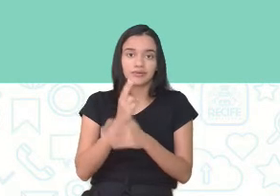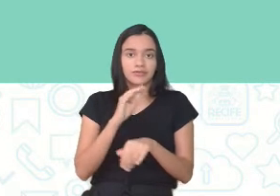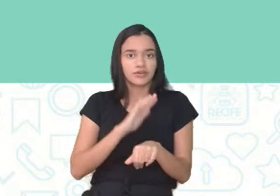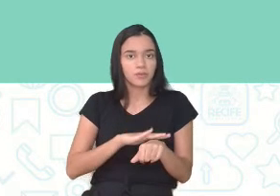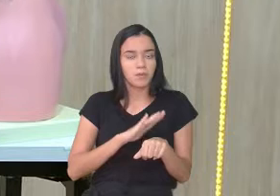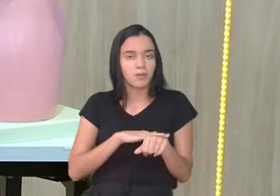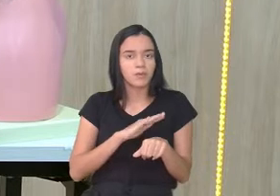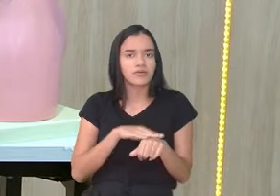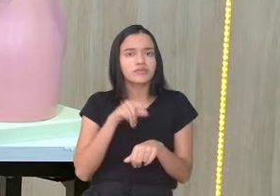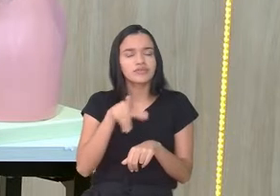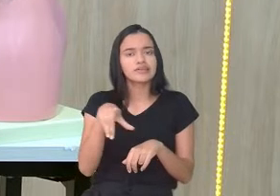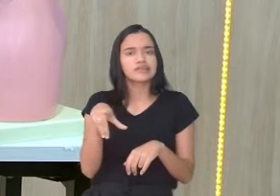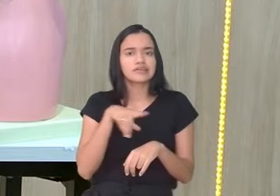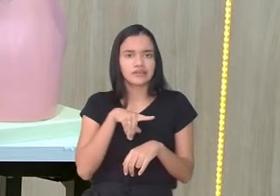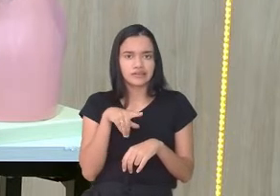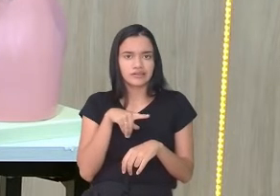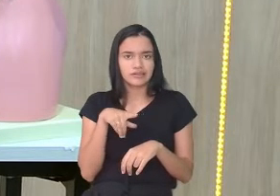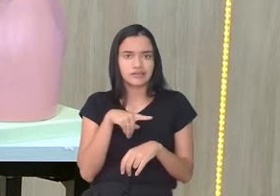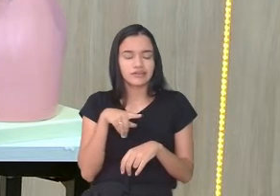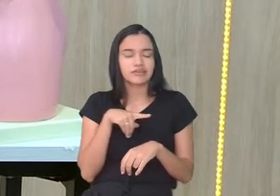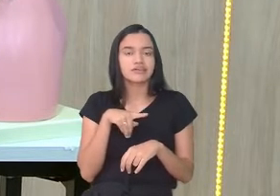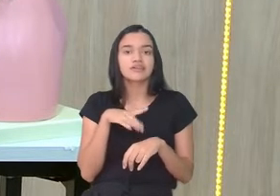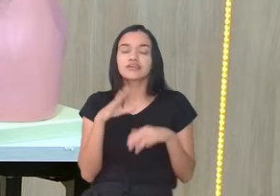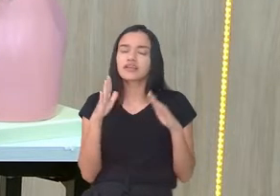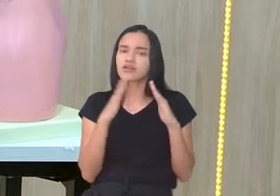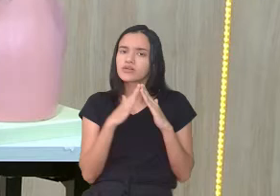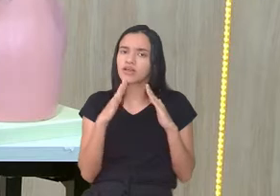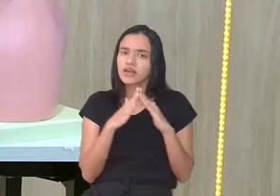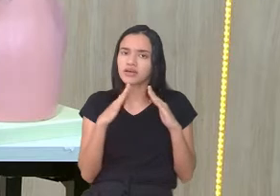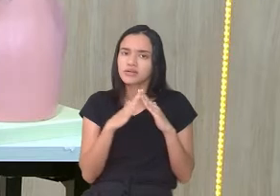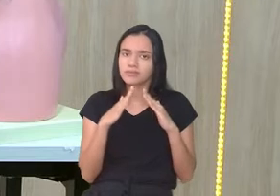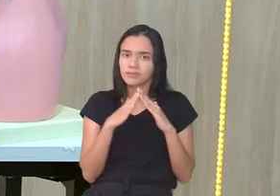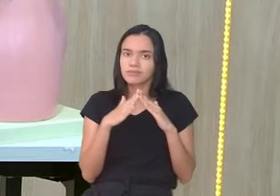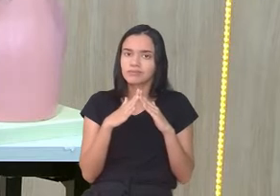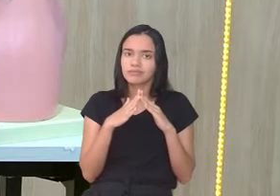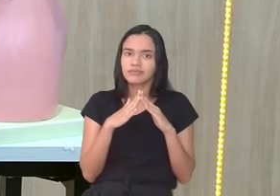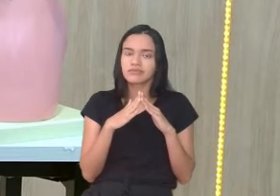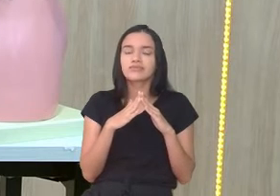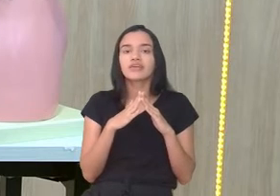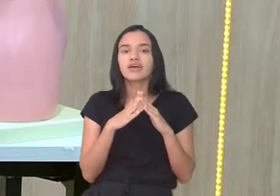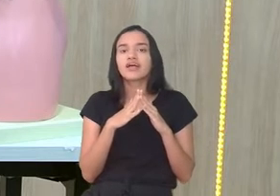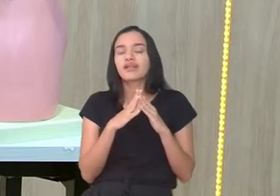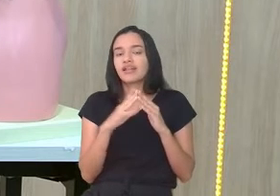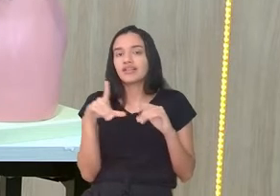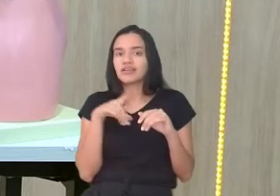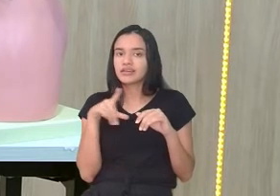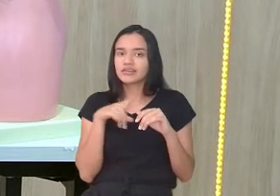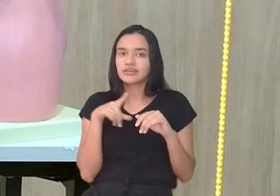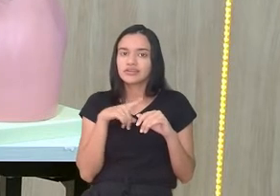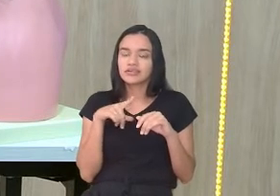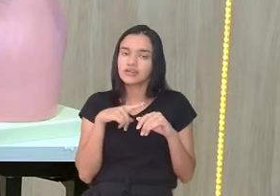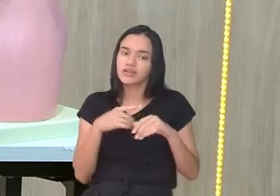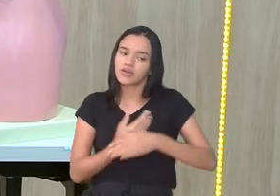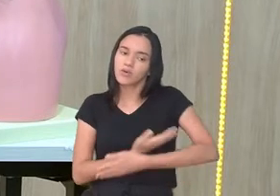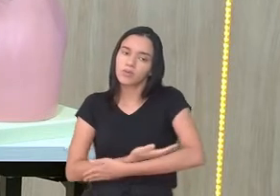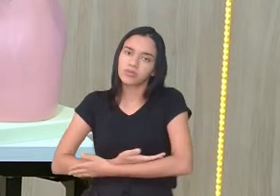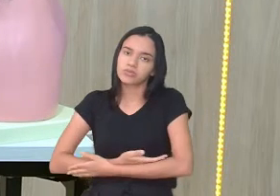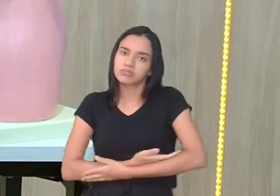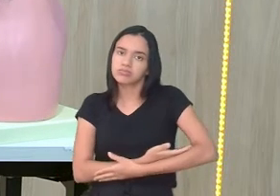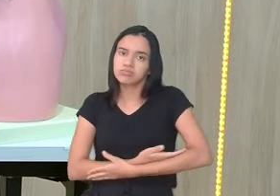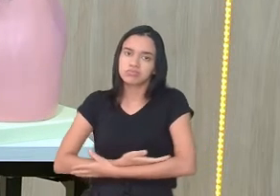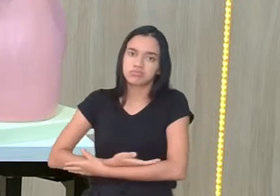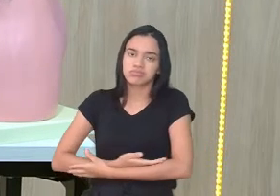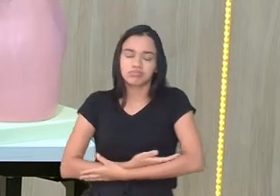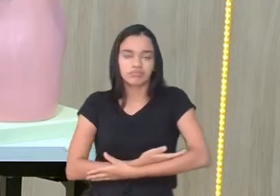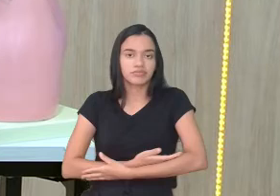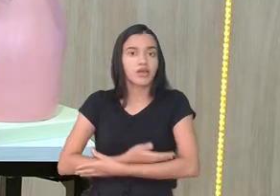momento, você tem que estar, a sua casa já deve estar voltada a esse ser que está sendo gerado